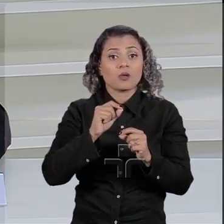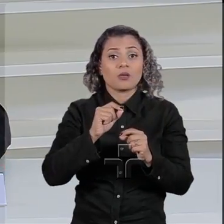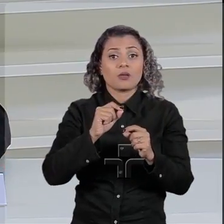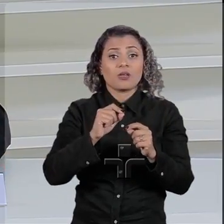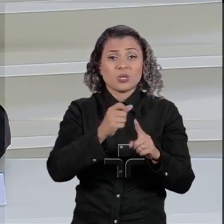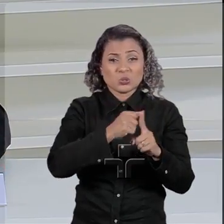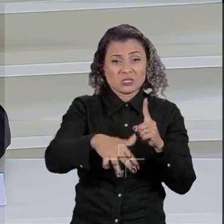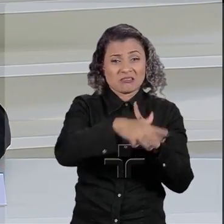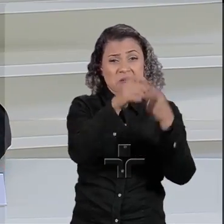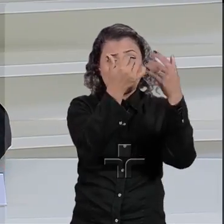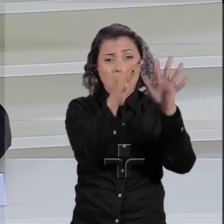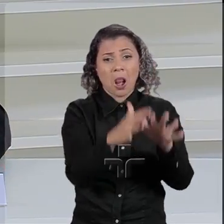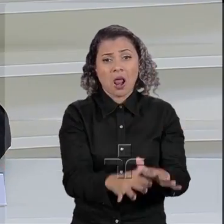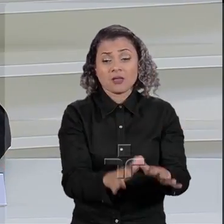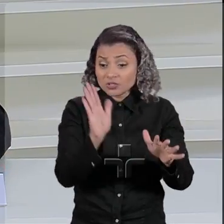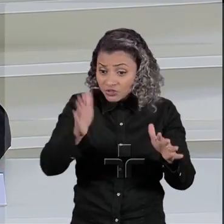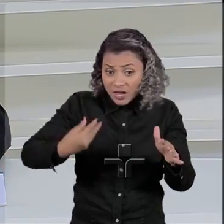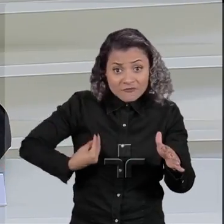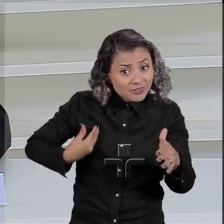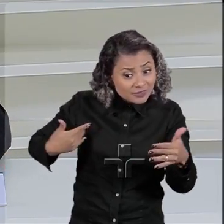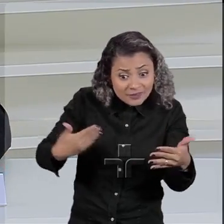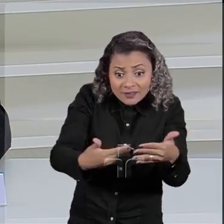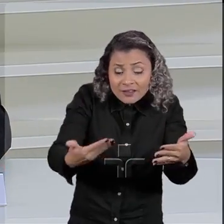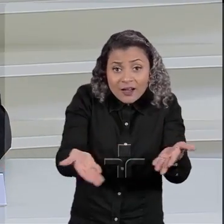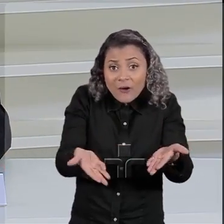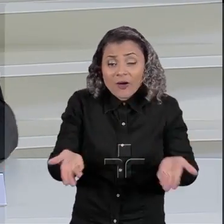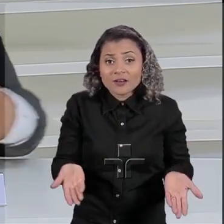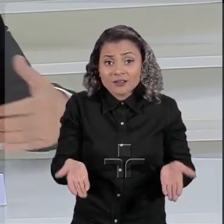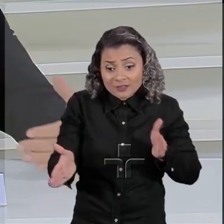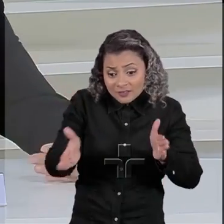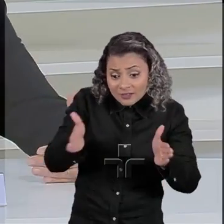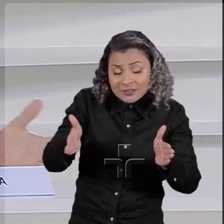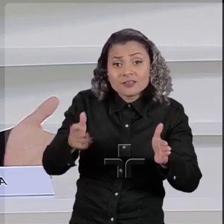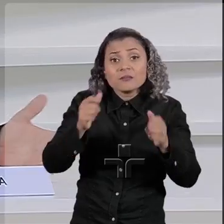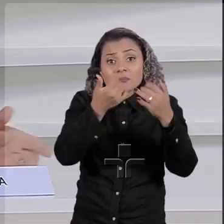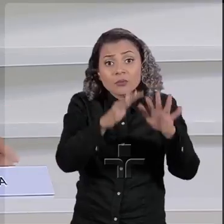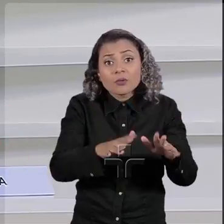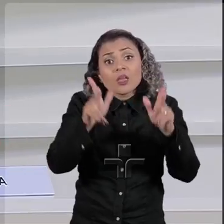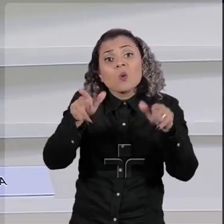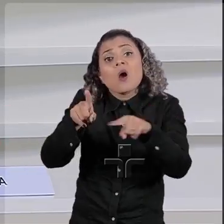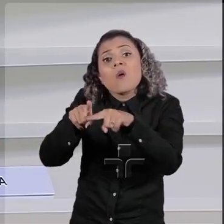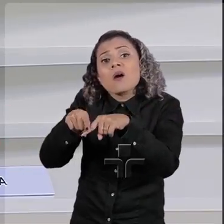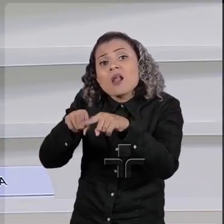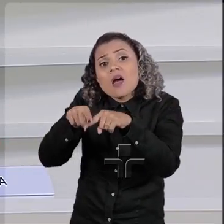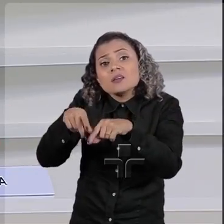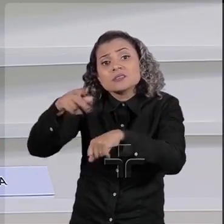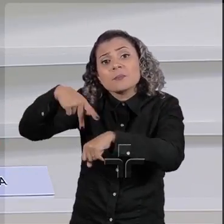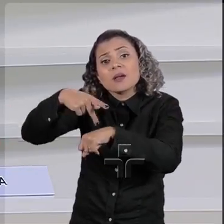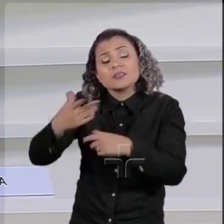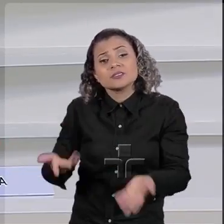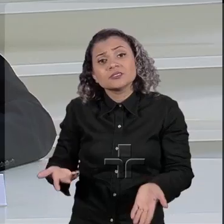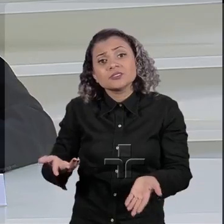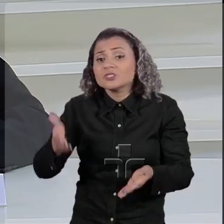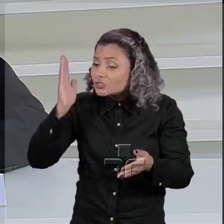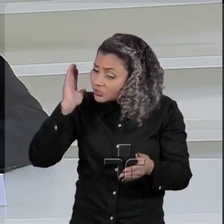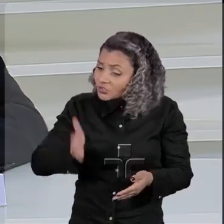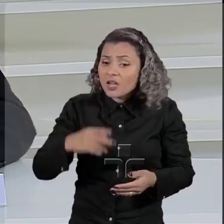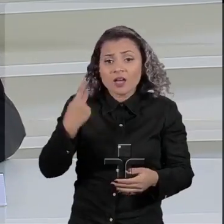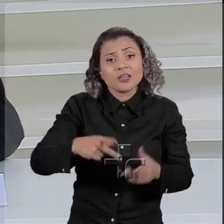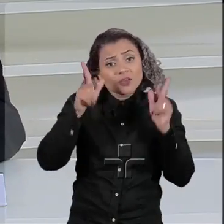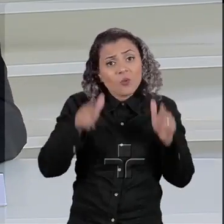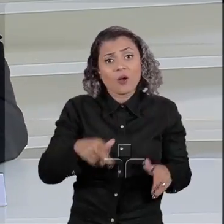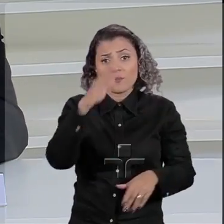que a gente já vive, eu sempre disse, e tenho dito, a Grécia já chegou aqui, já chegou